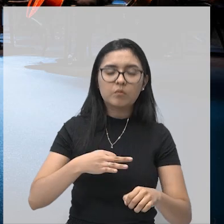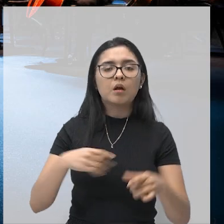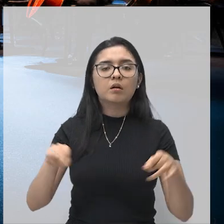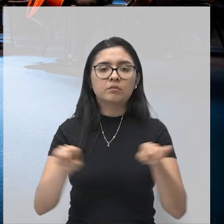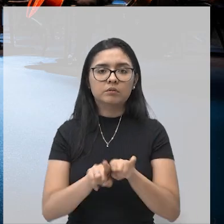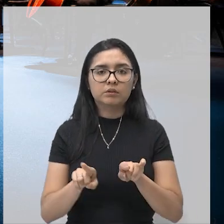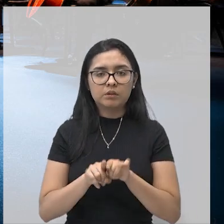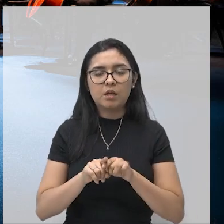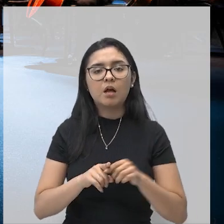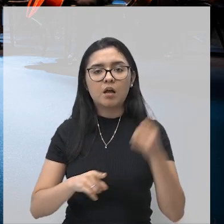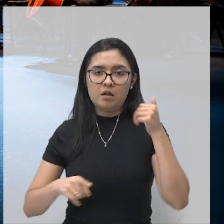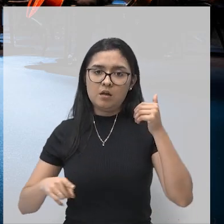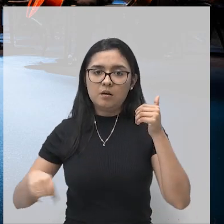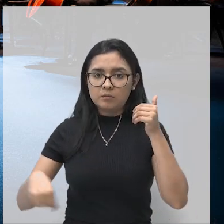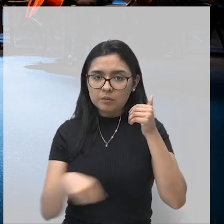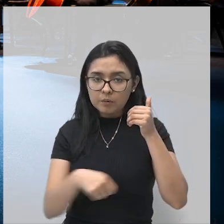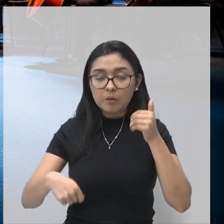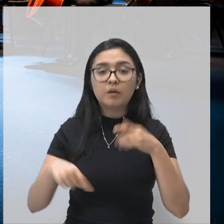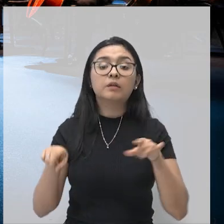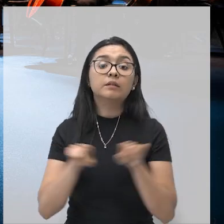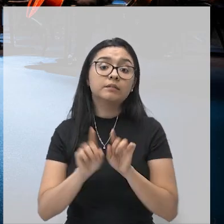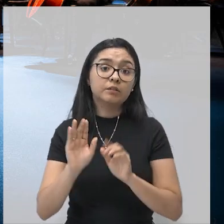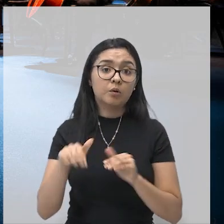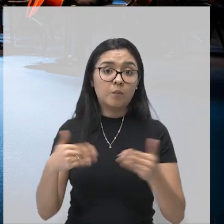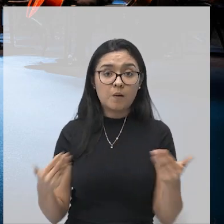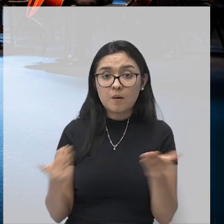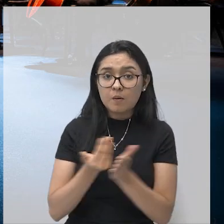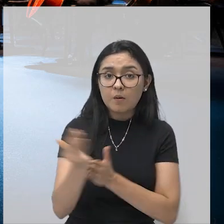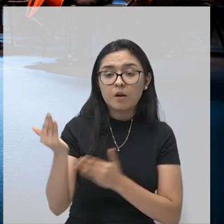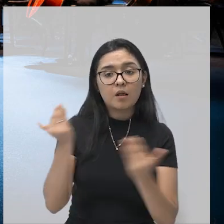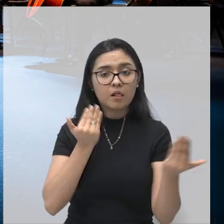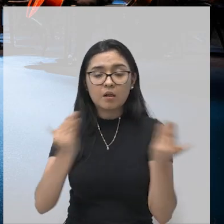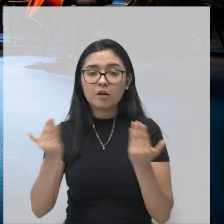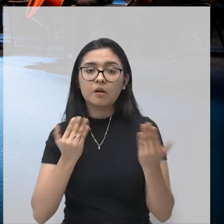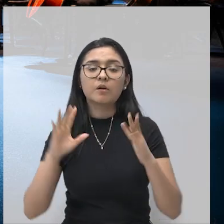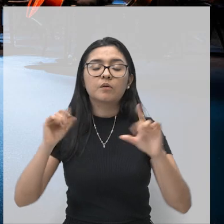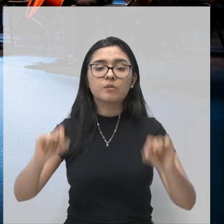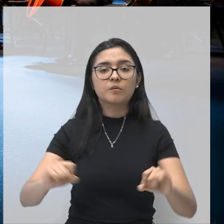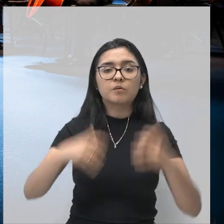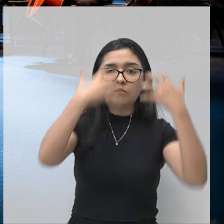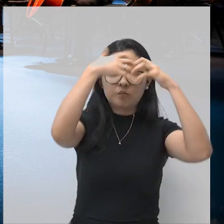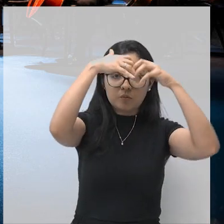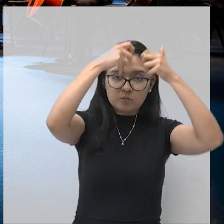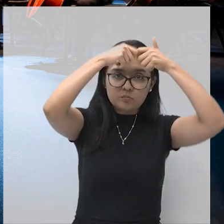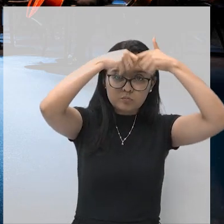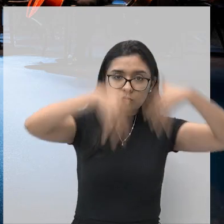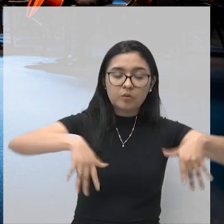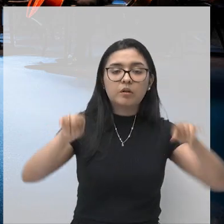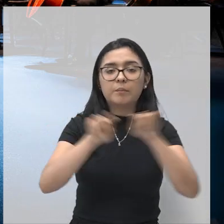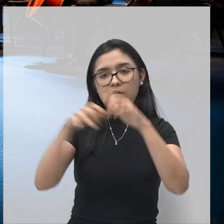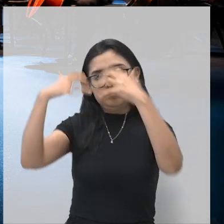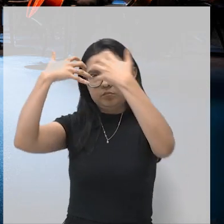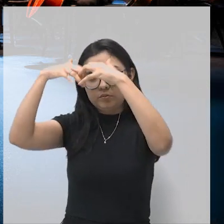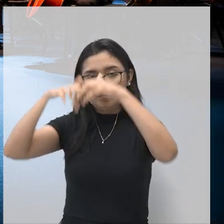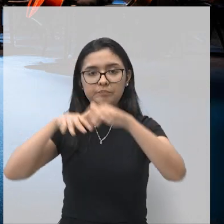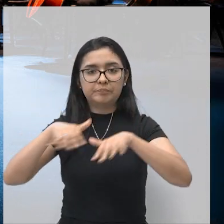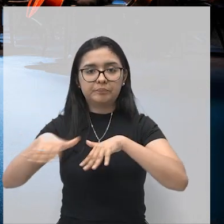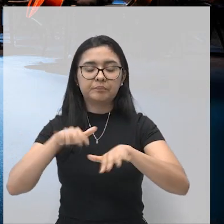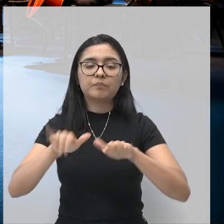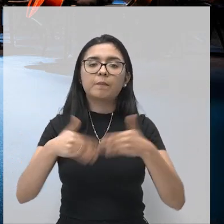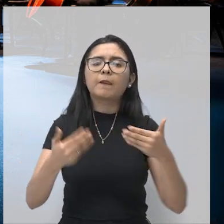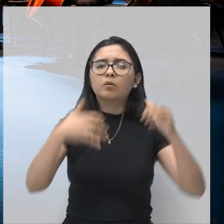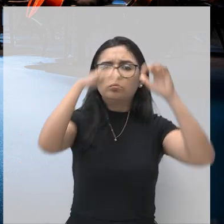instrumentos, e a partir daqui a gente faz essa analogia entre o sistema nervoso e o locomotor. O